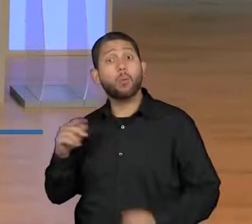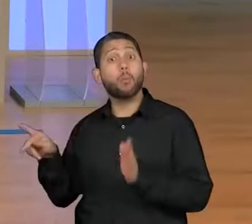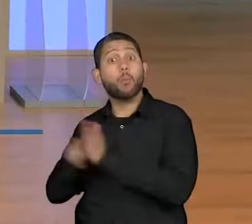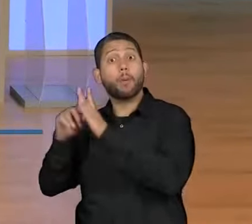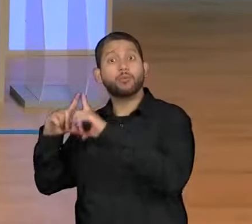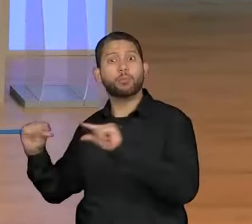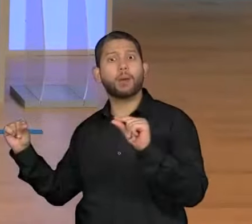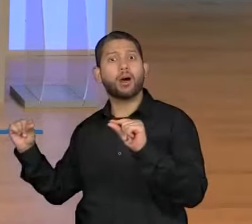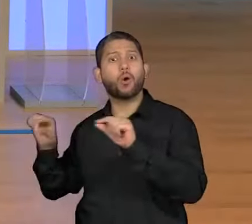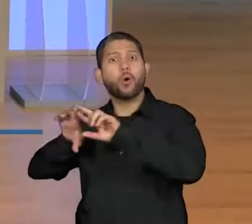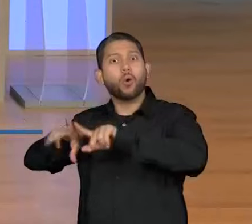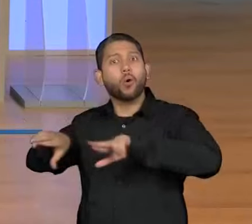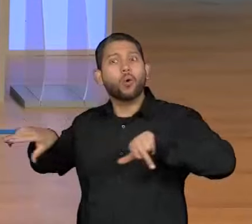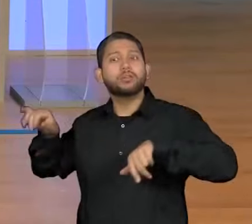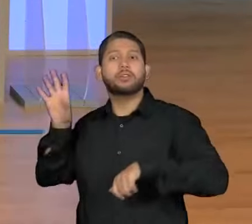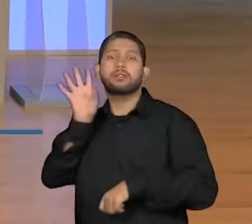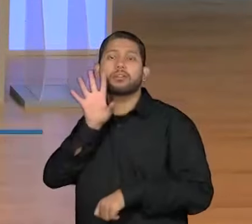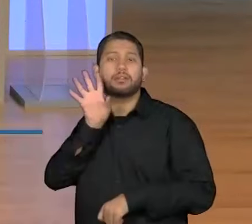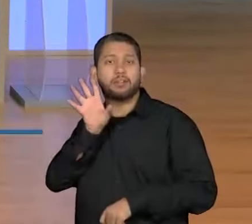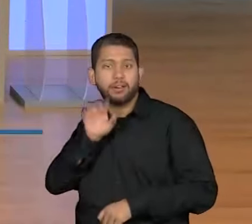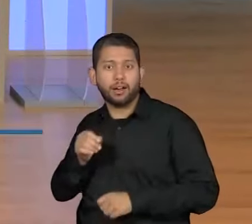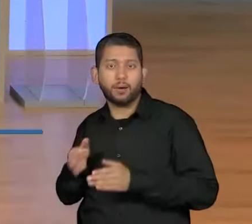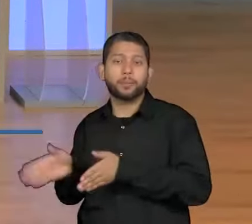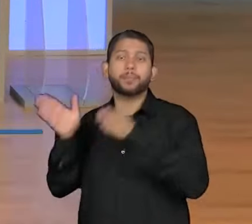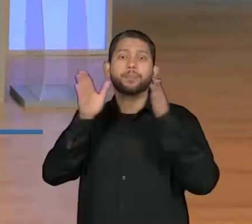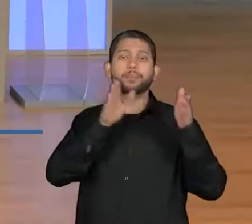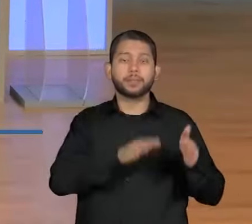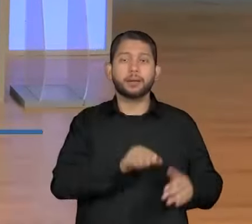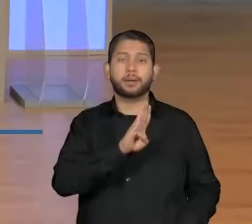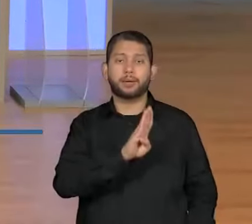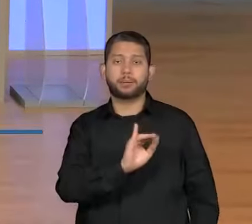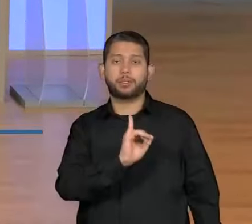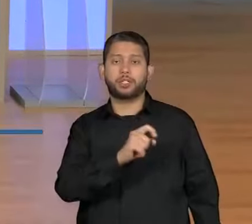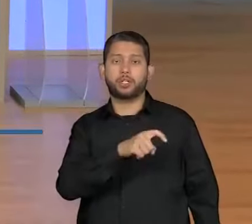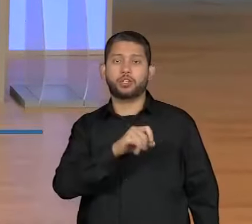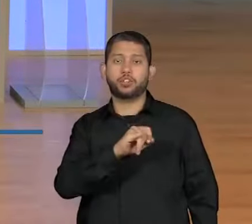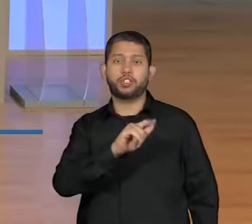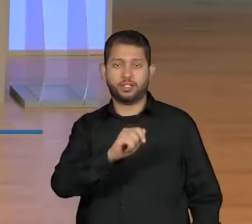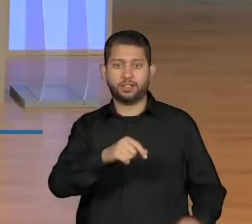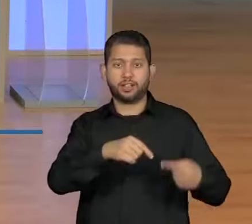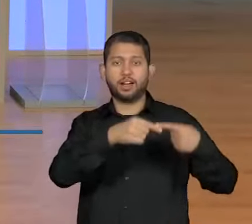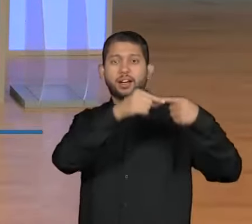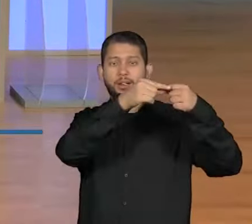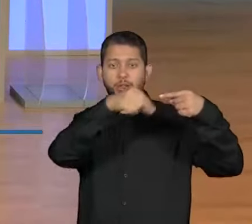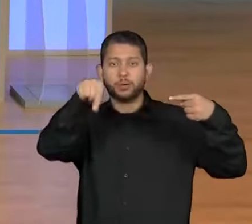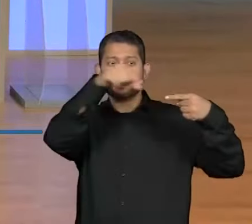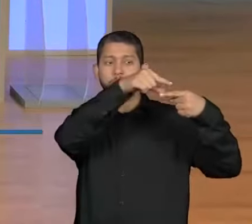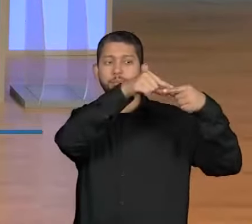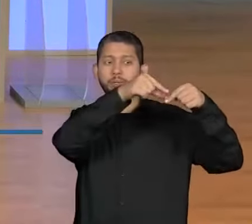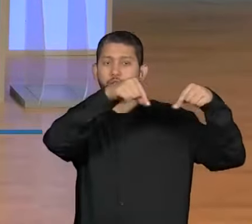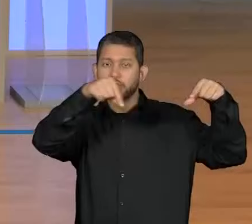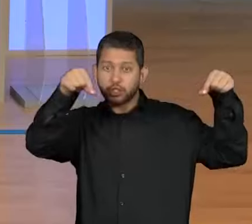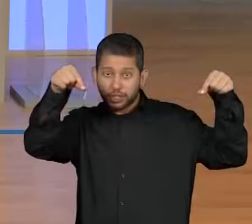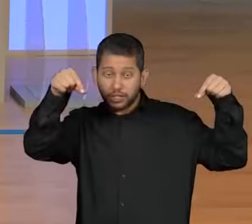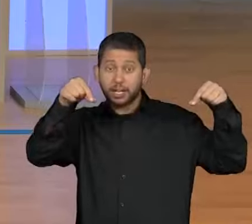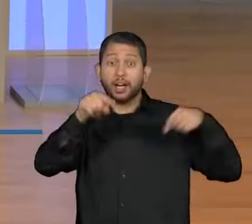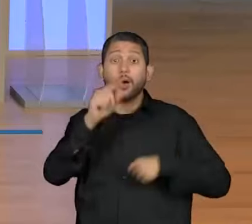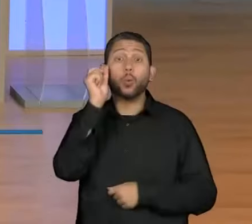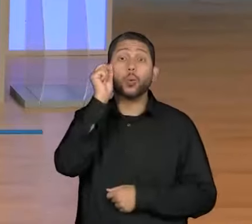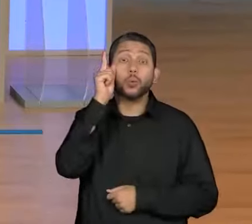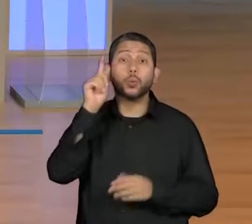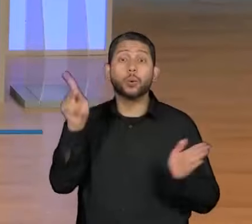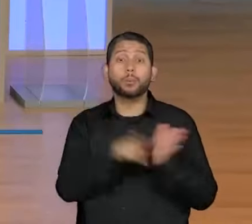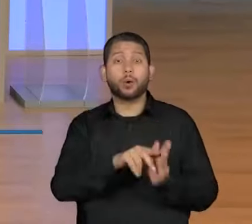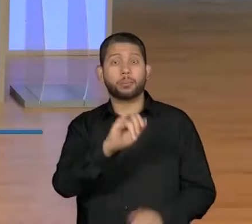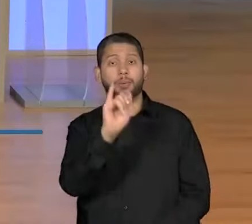grande. E aí quem Exato. morar mais próximo do bairro do Bexiga, sabe que lá tem uma cultura italiana mais forte. Então